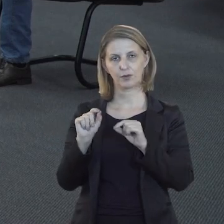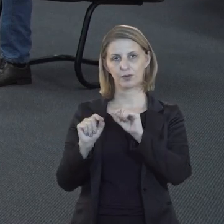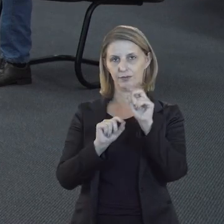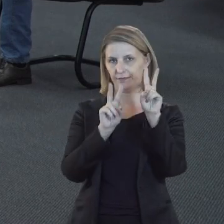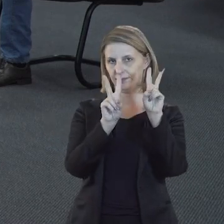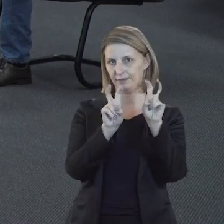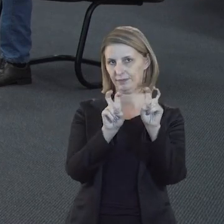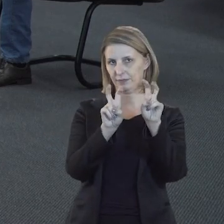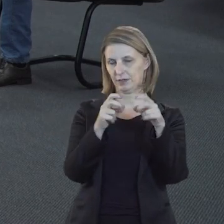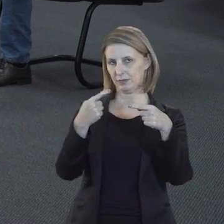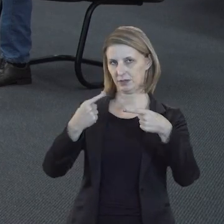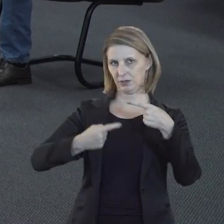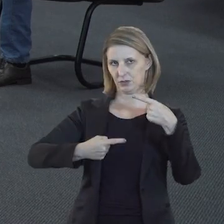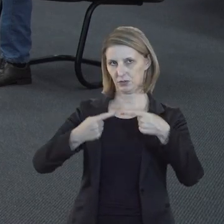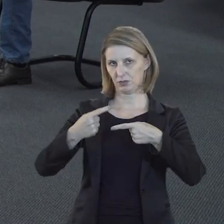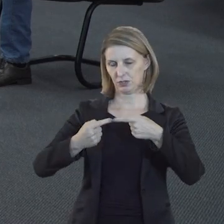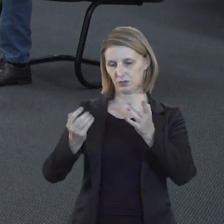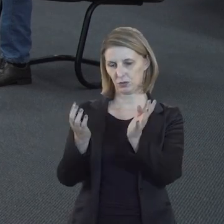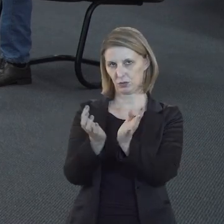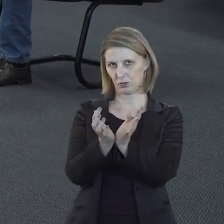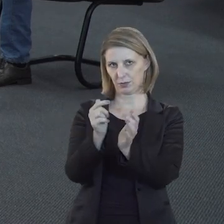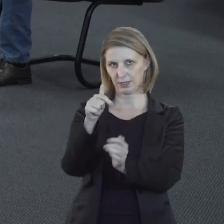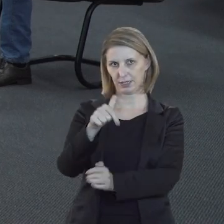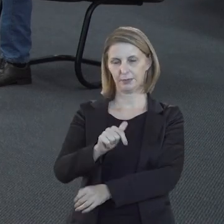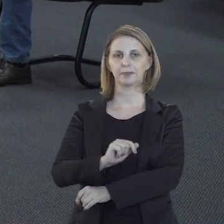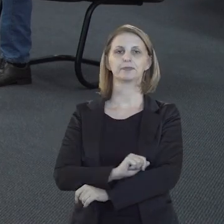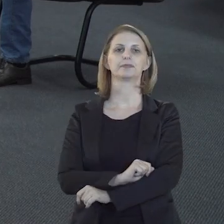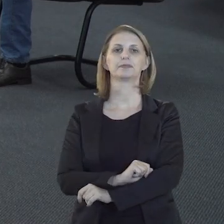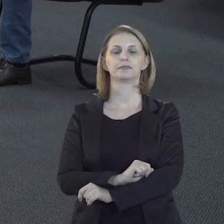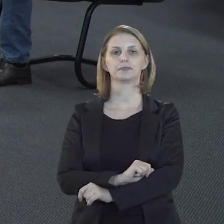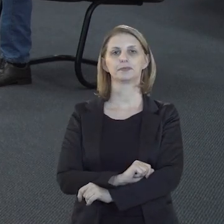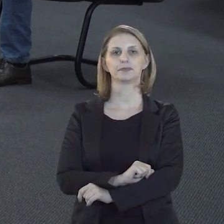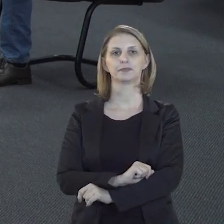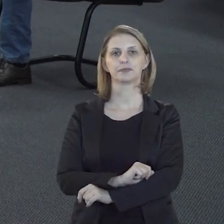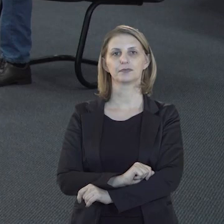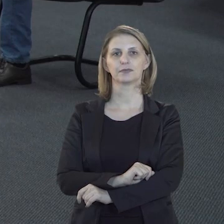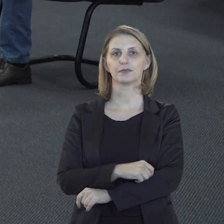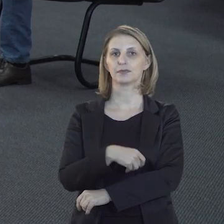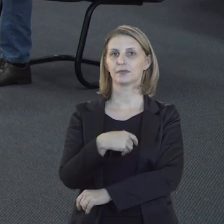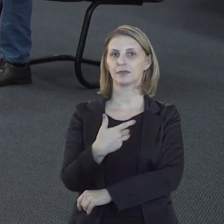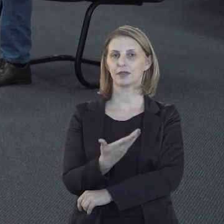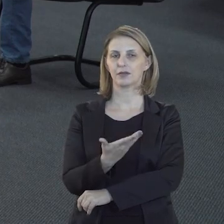agora eu queria trazer uma questão para a gente discutir no grupo, né?